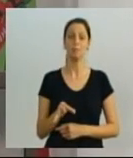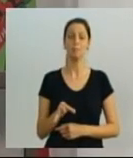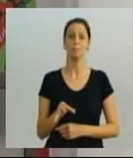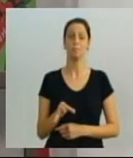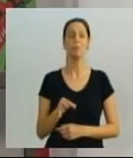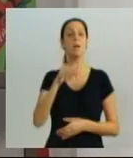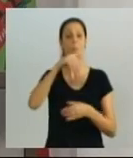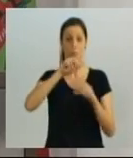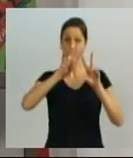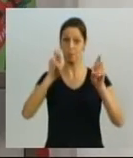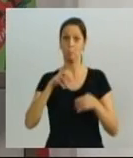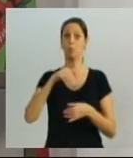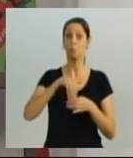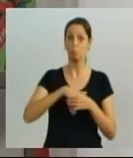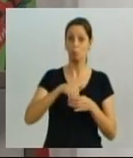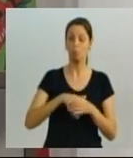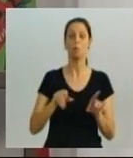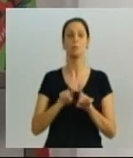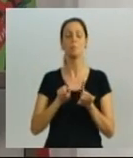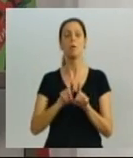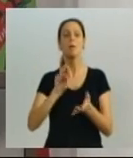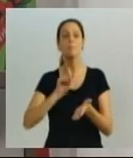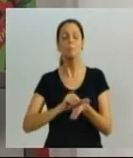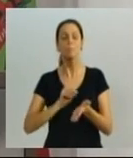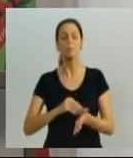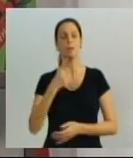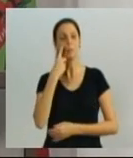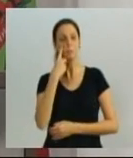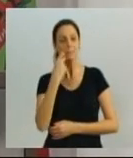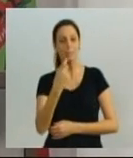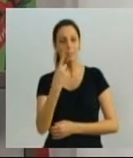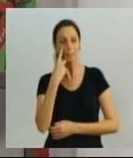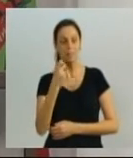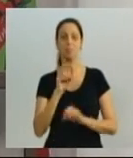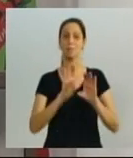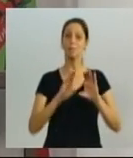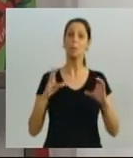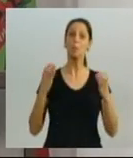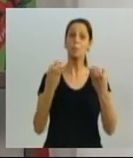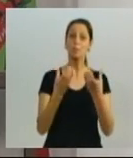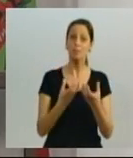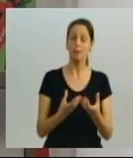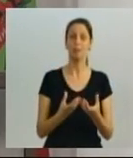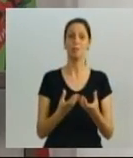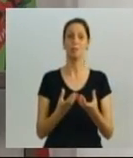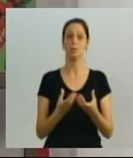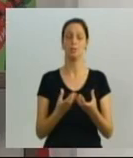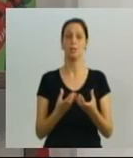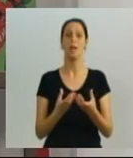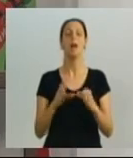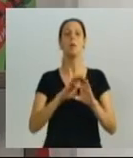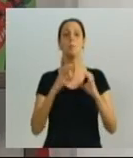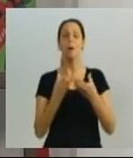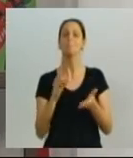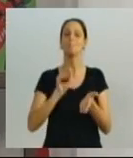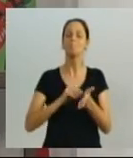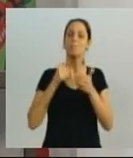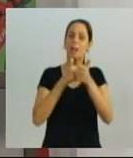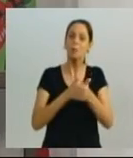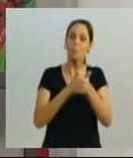ao voto, a falta de interesse da comunidade, a falta de acompanhamento dela com relação aos